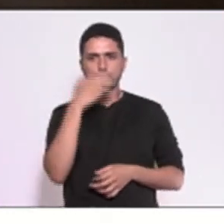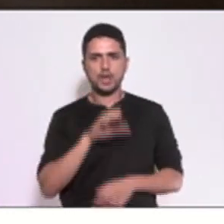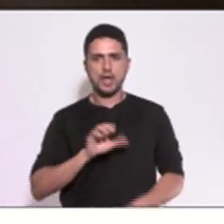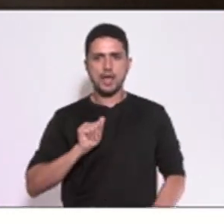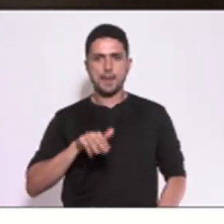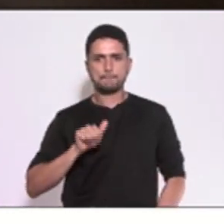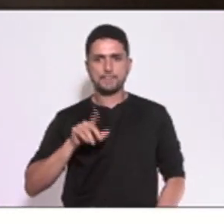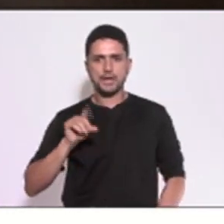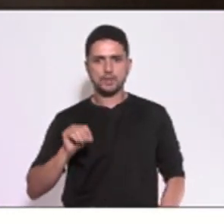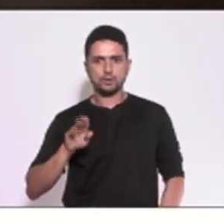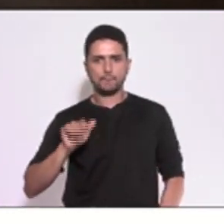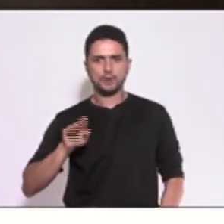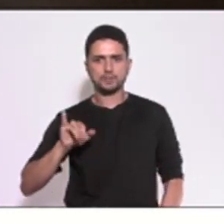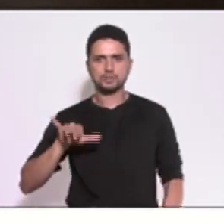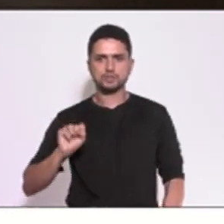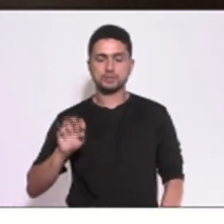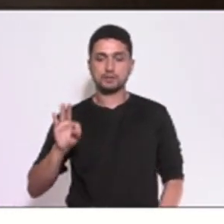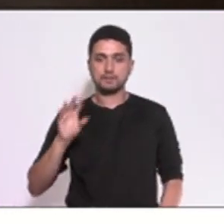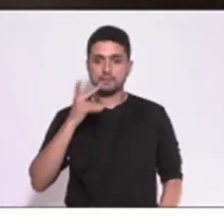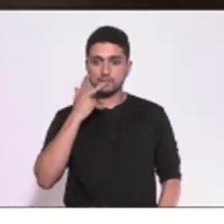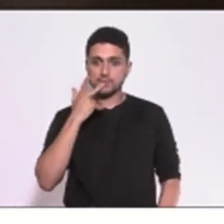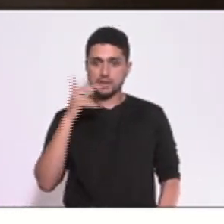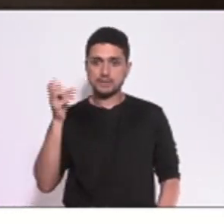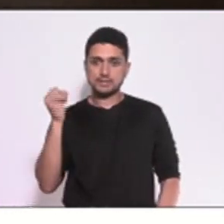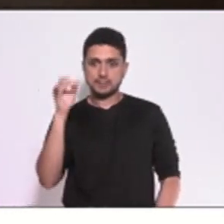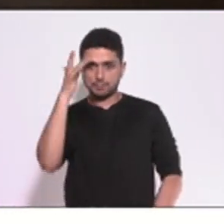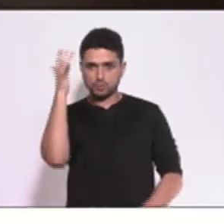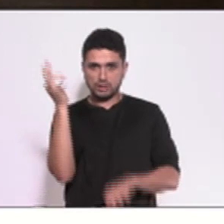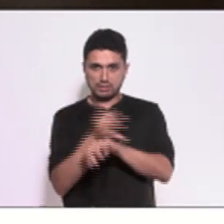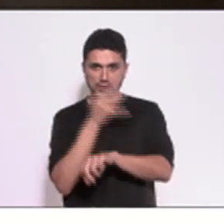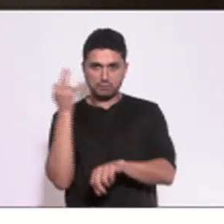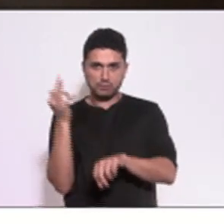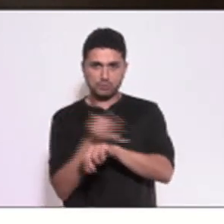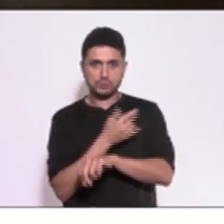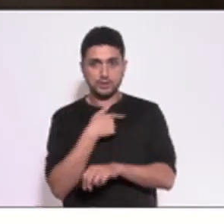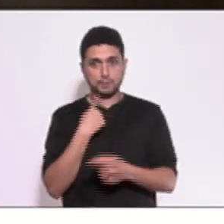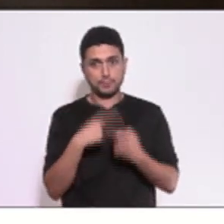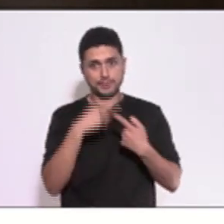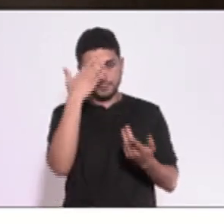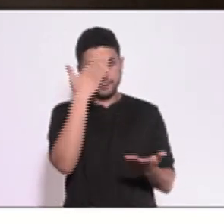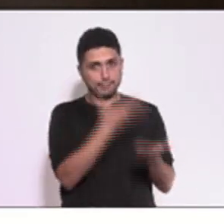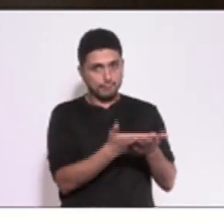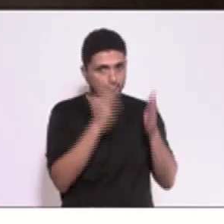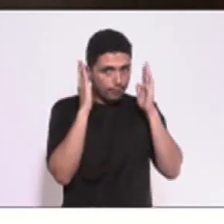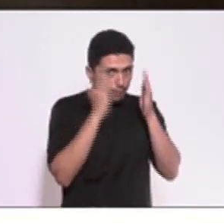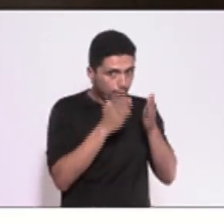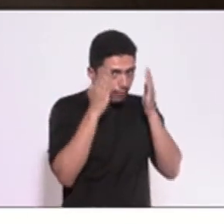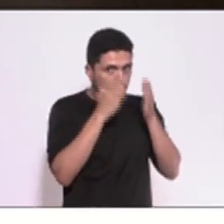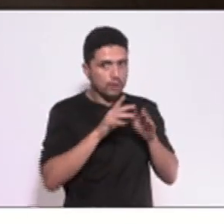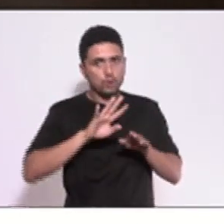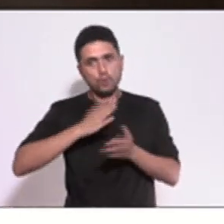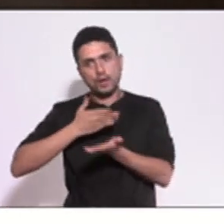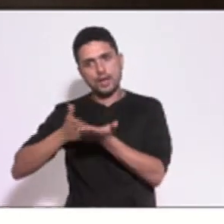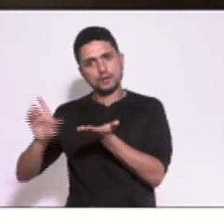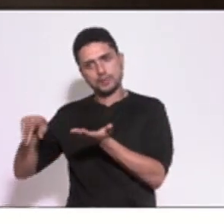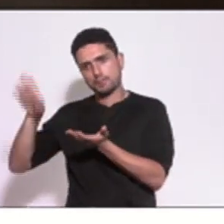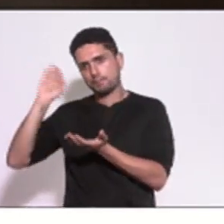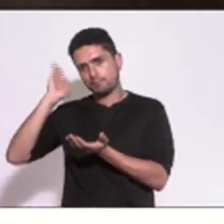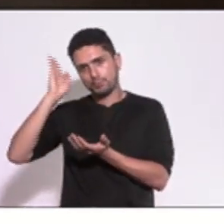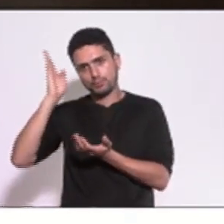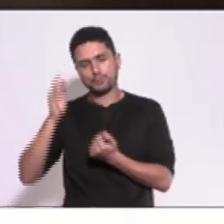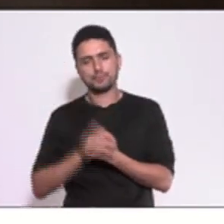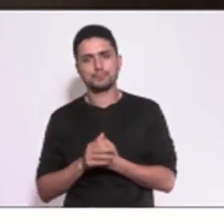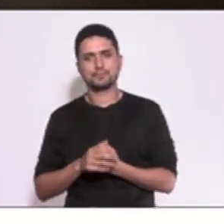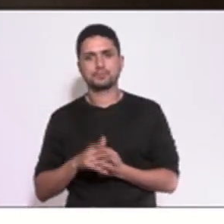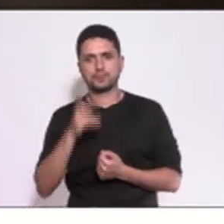teimoso aquele que acredita no que diz. O restante é burro mesmo. E o Milton Nascimento diz que para ser seu amigo, que é